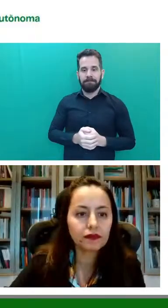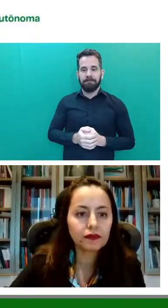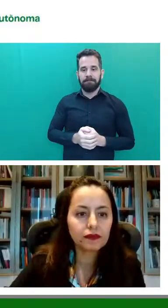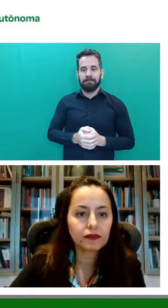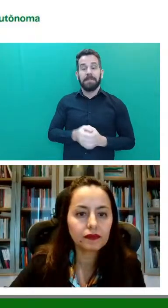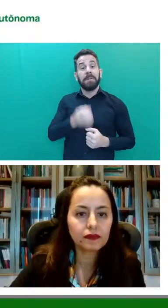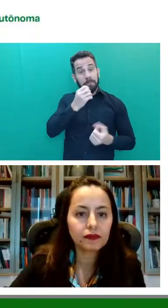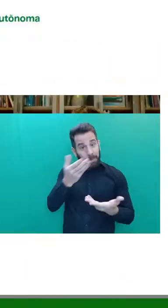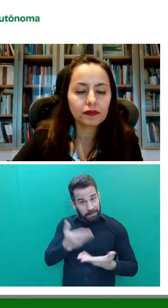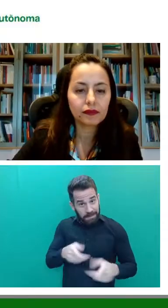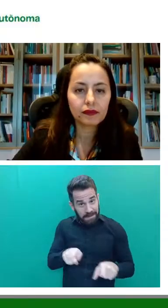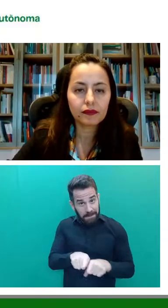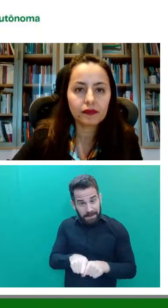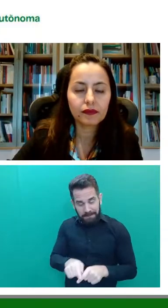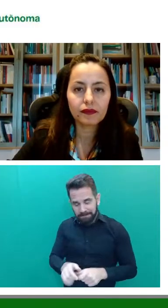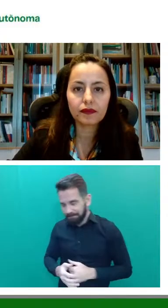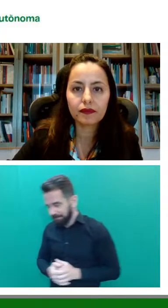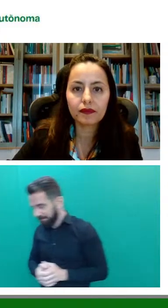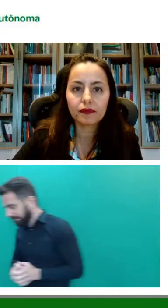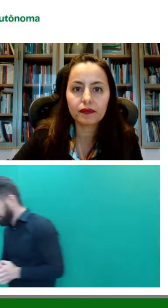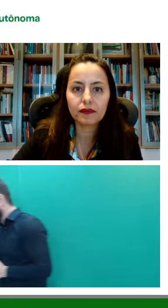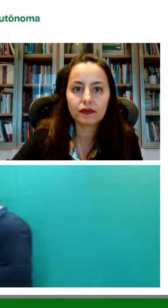boas-vindas.